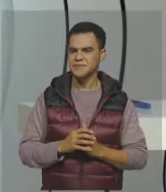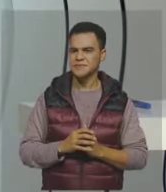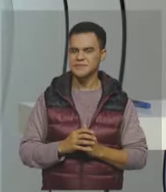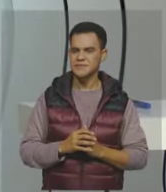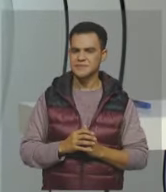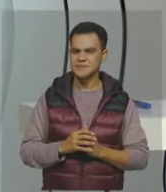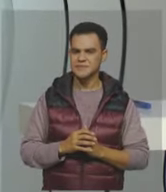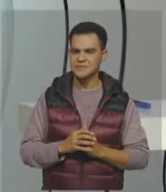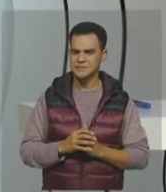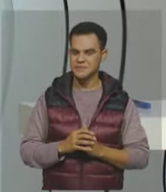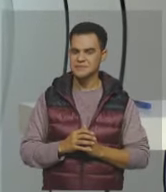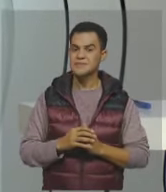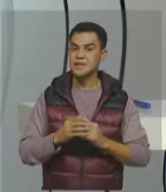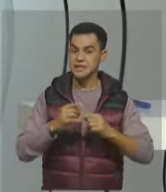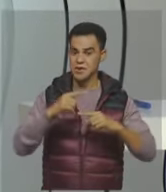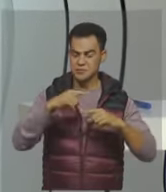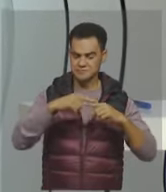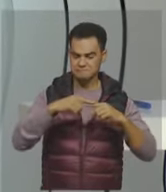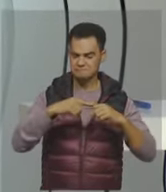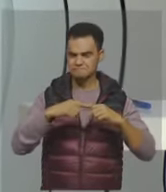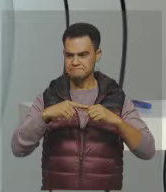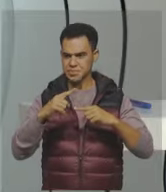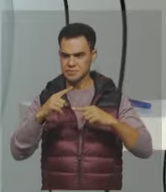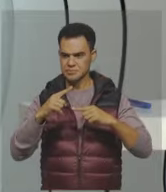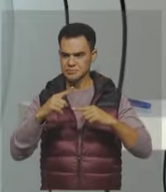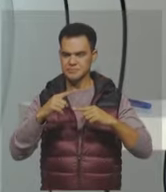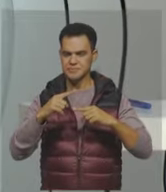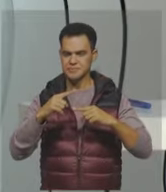chave aberta,